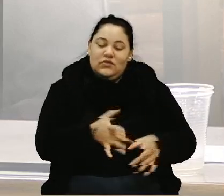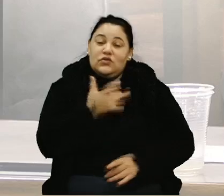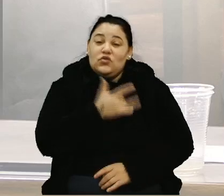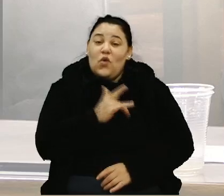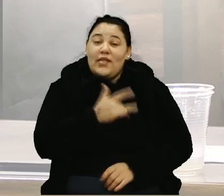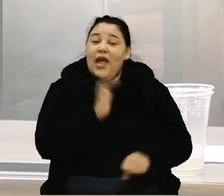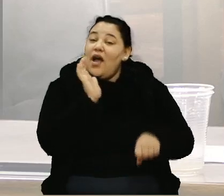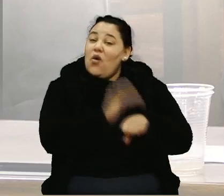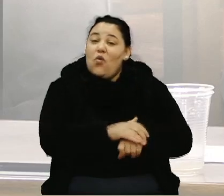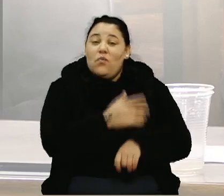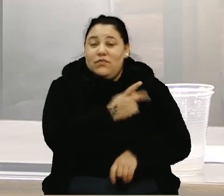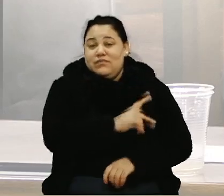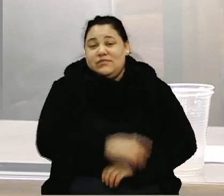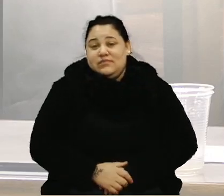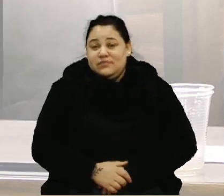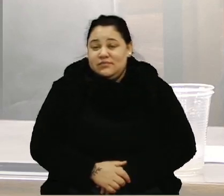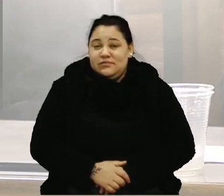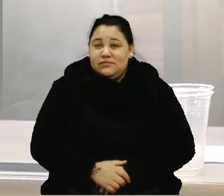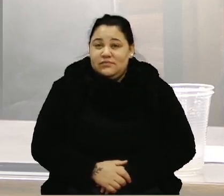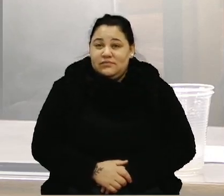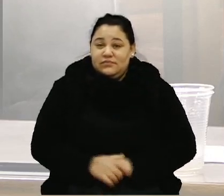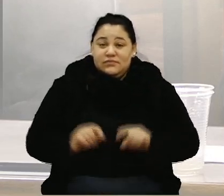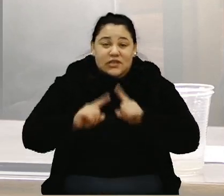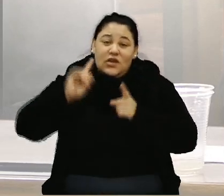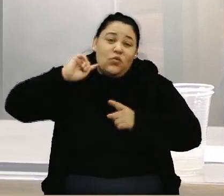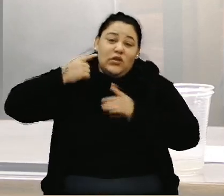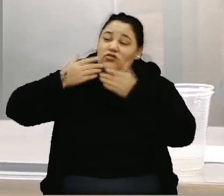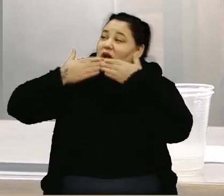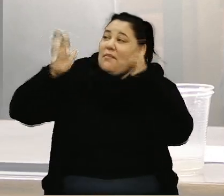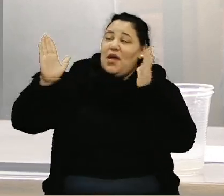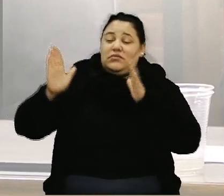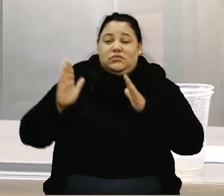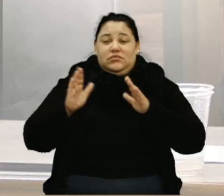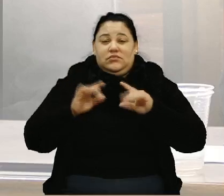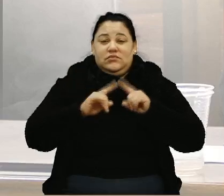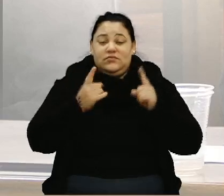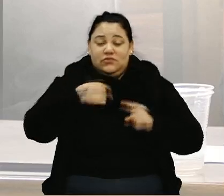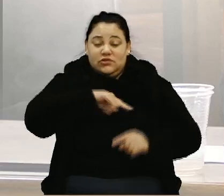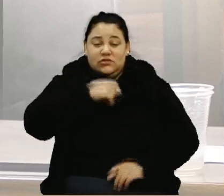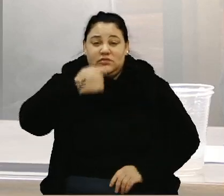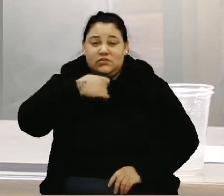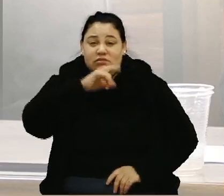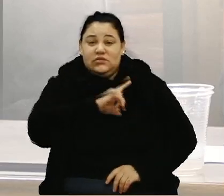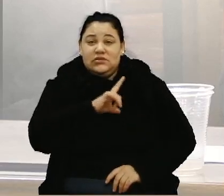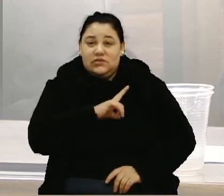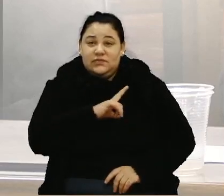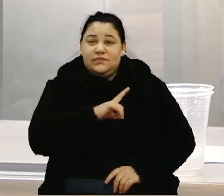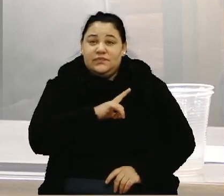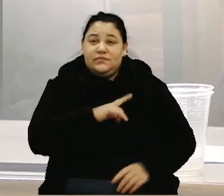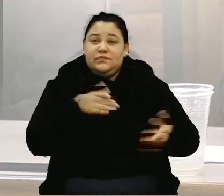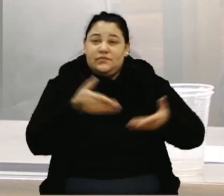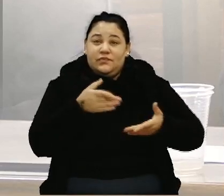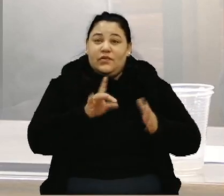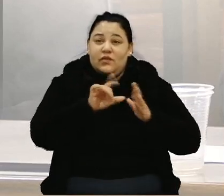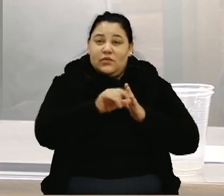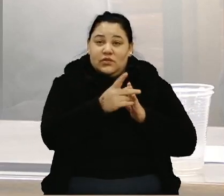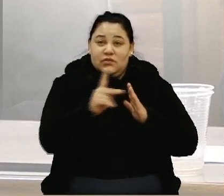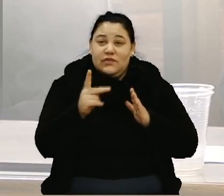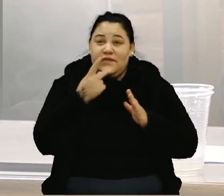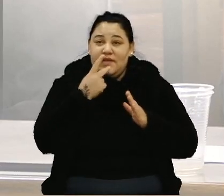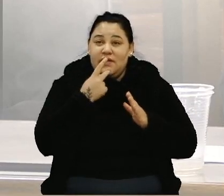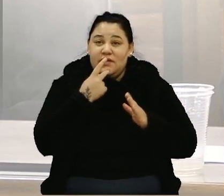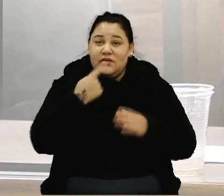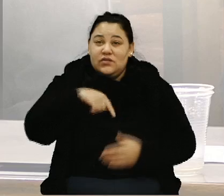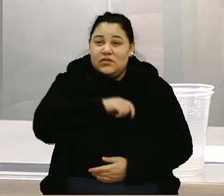culpa. Mas é um lixão a céu aberto. Então nós temos que ter, e eu a partir da sua fala, vereador, eu acho que a gente tem